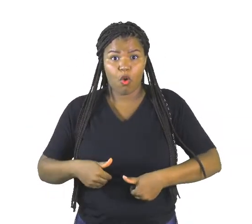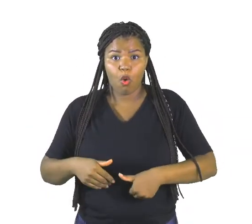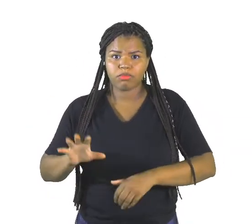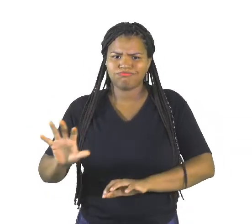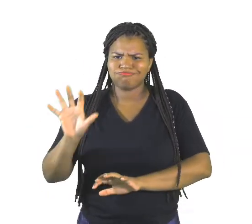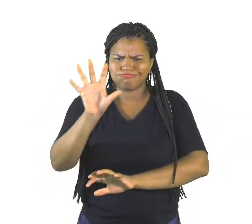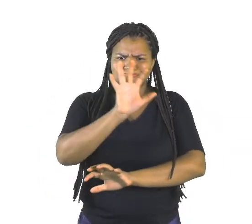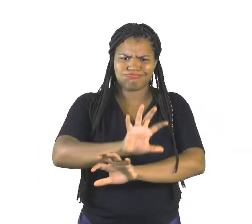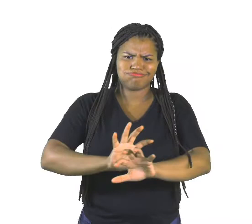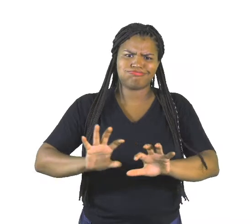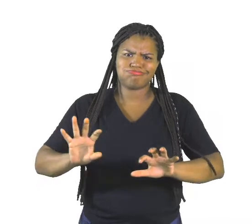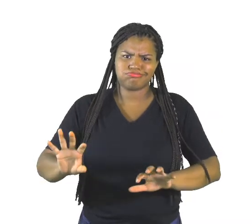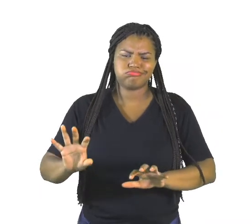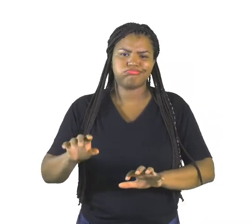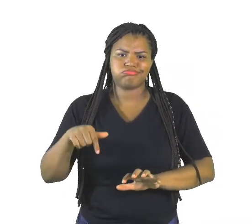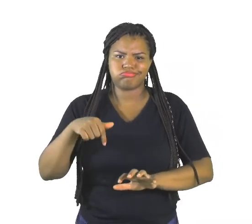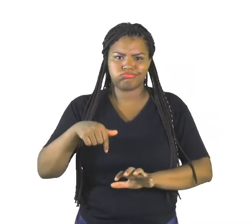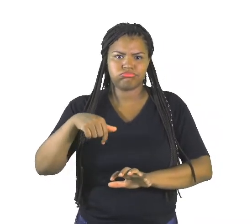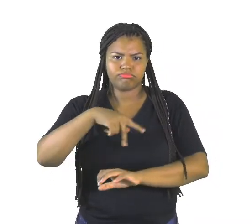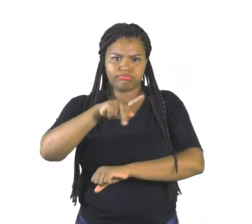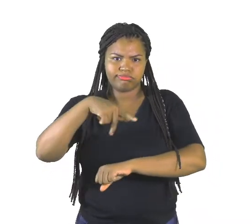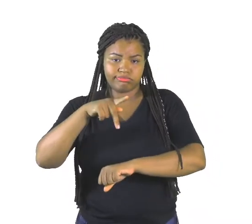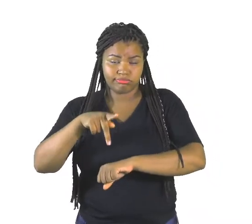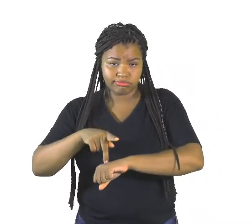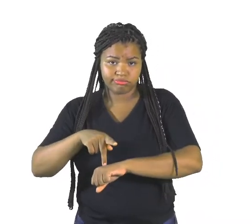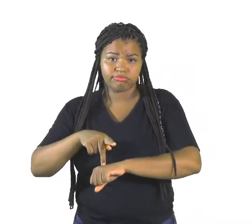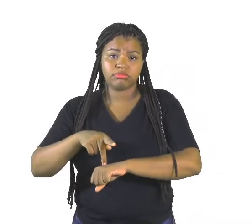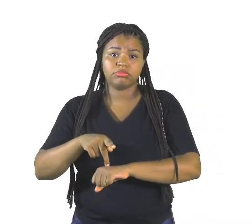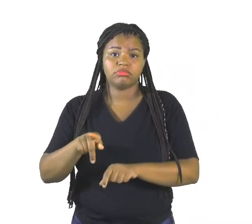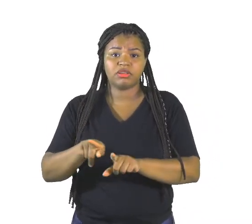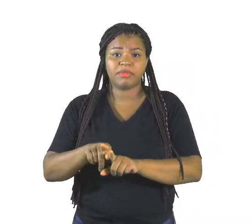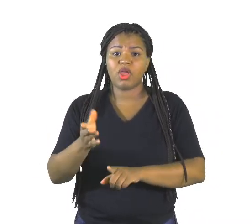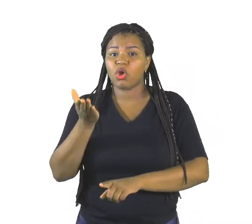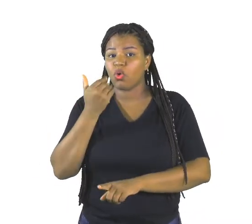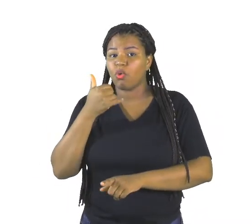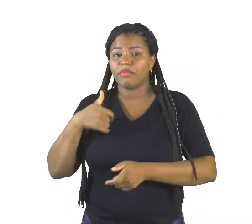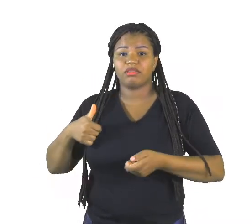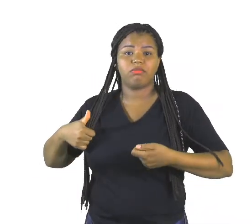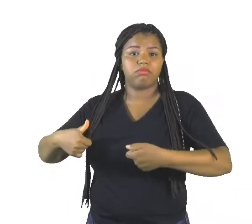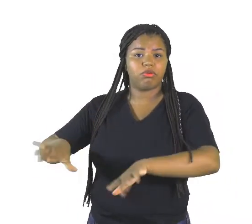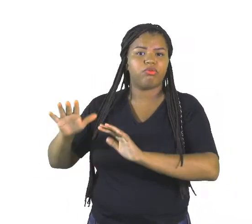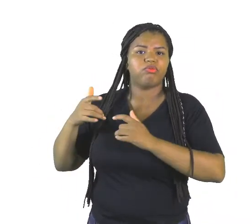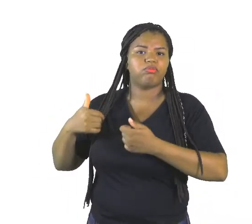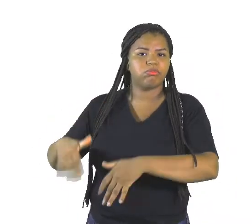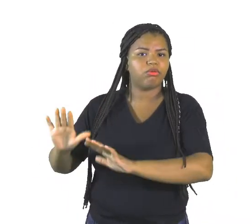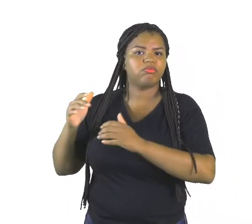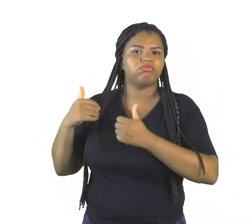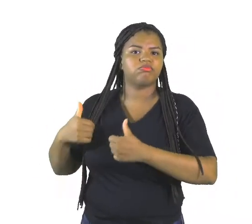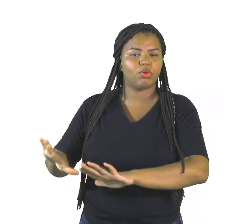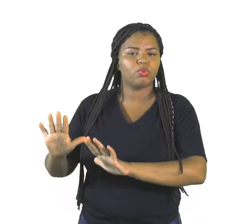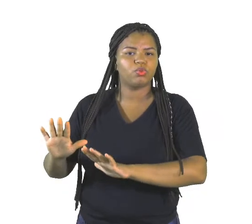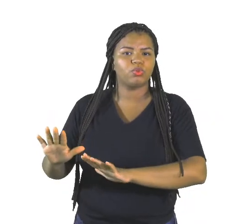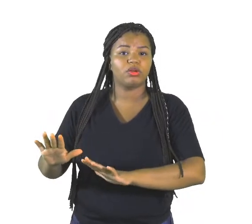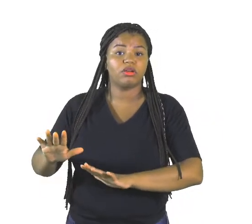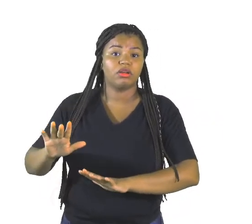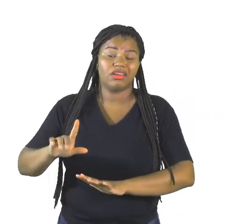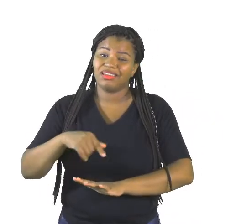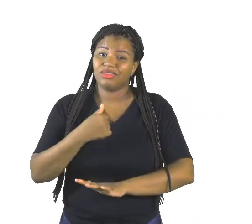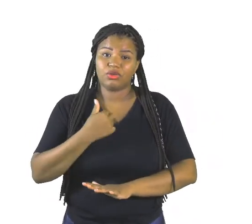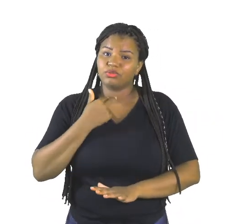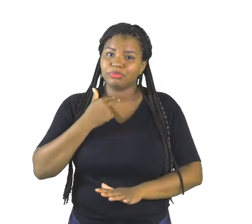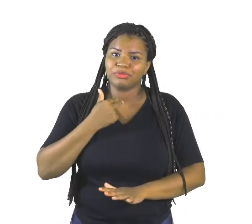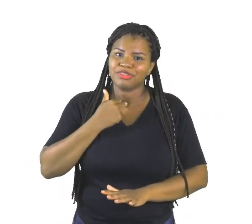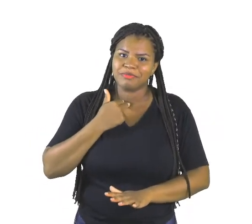regiões do nosso país e alimentos sendo desperdiçados. Então, uma coisa, nós não podemos ter pessoas